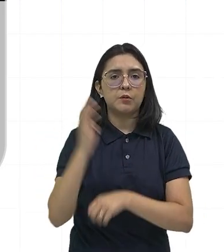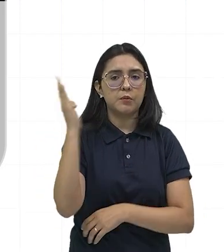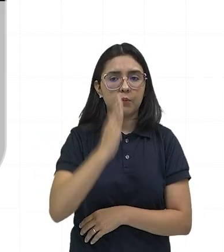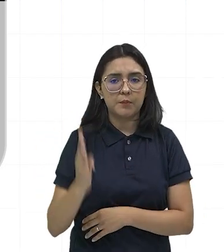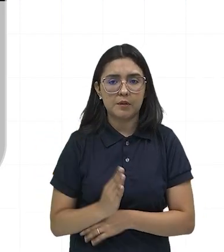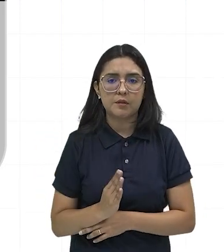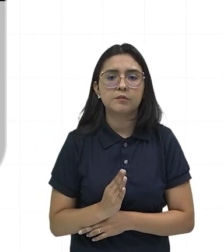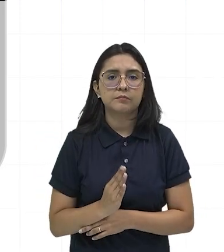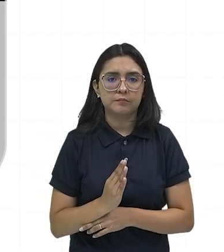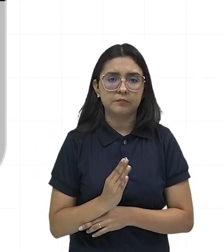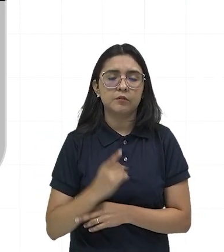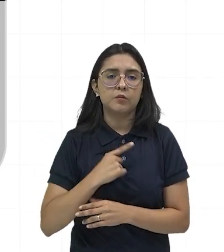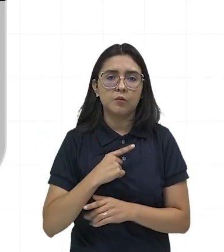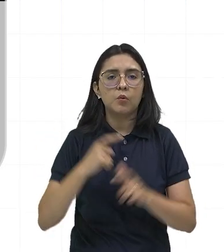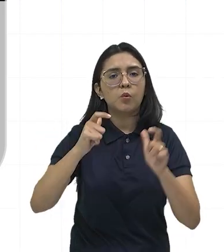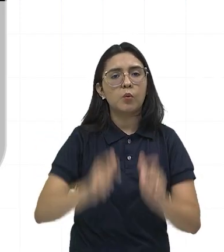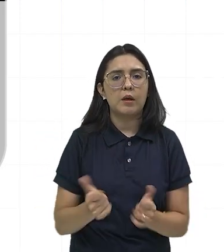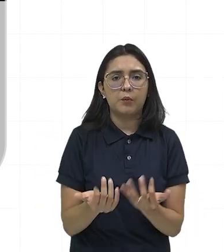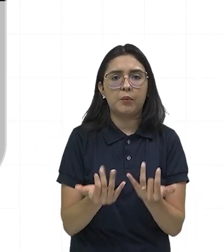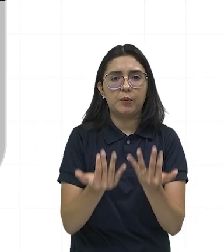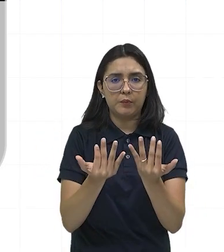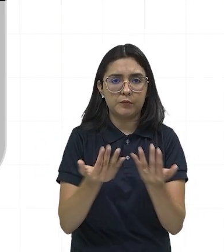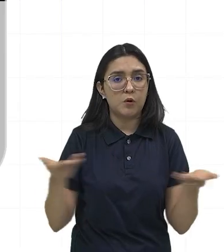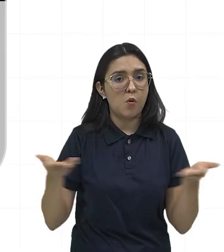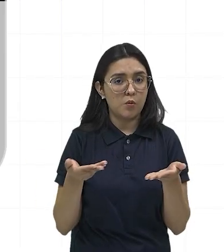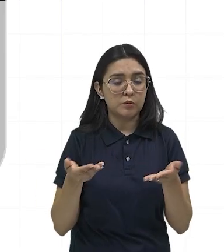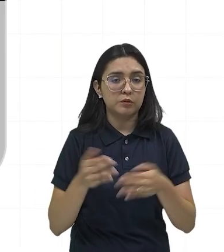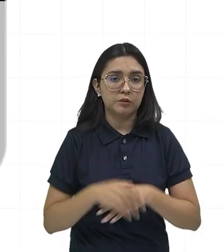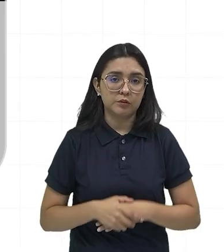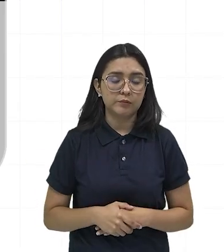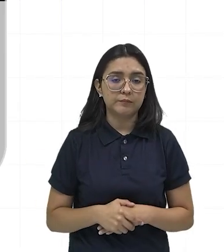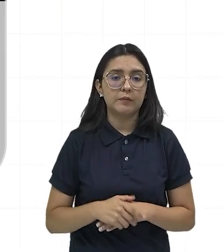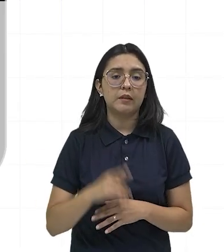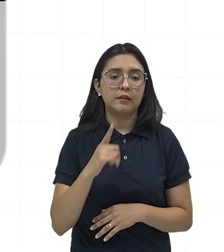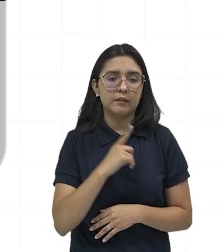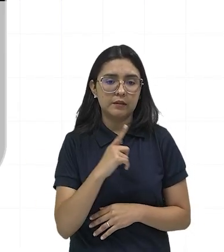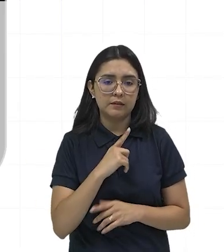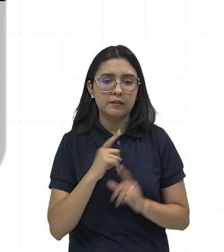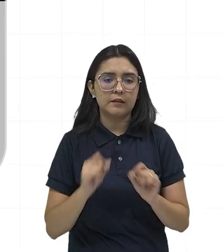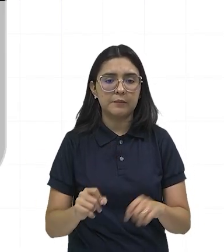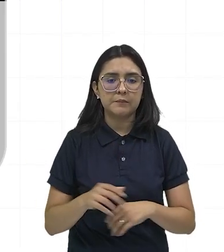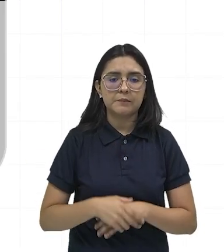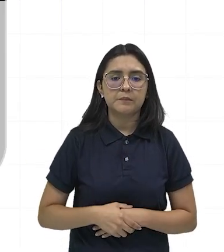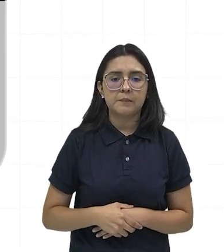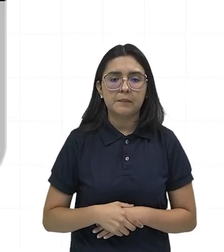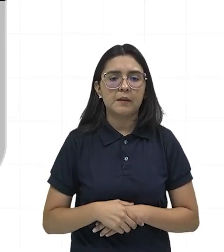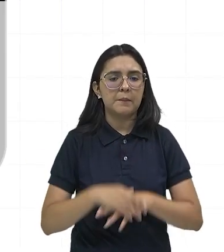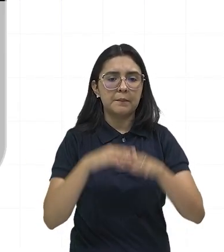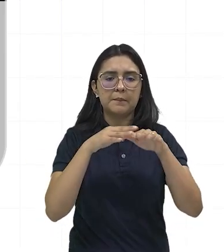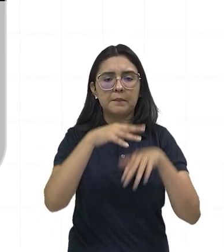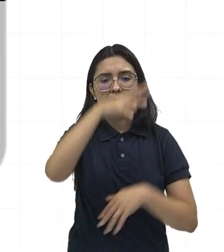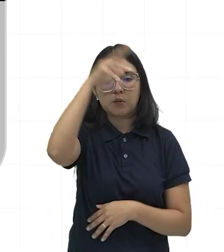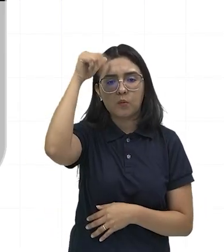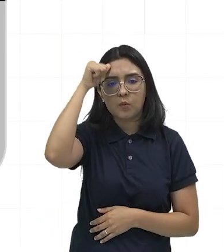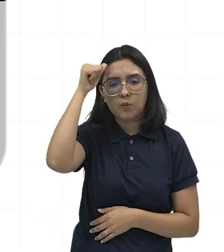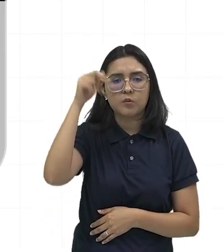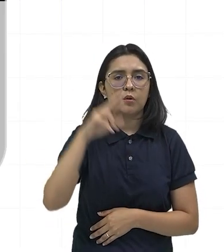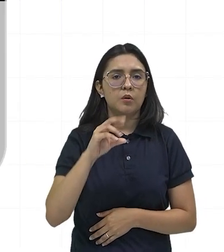Brasil com maiores focos de queimada atualmente. Então, nós temos aí Roraima, Mato Grosso e outros